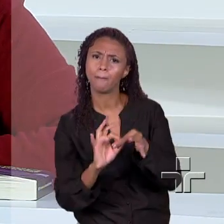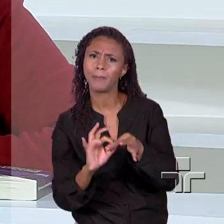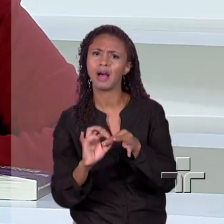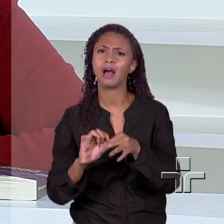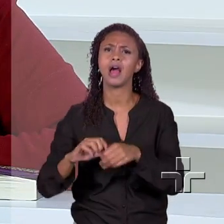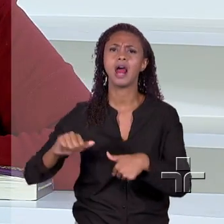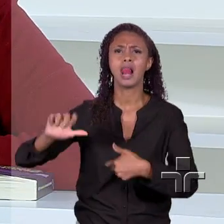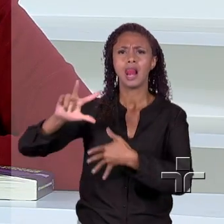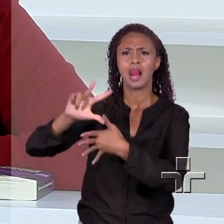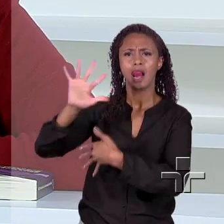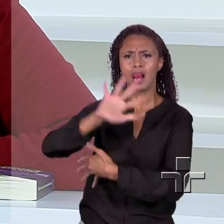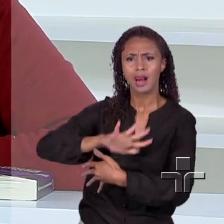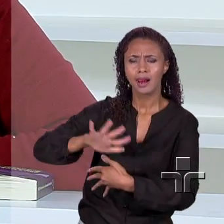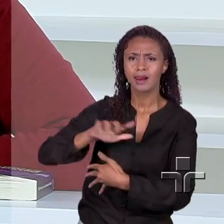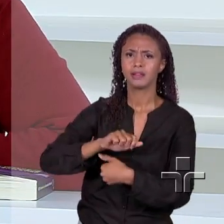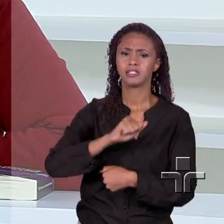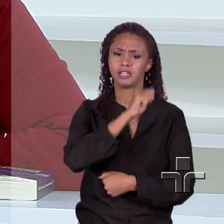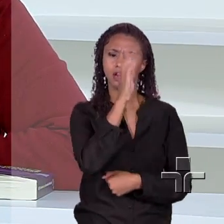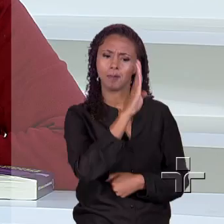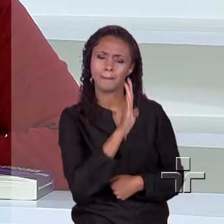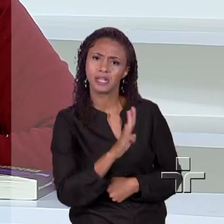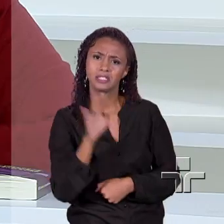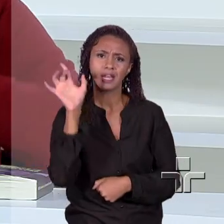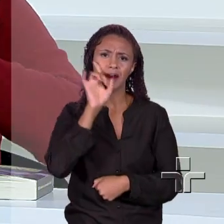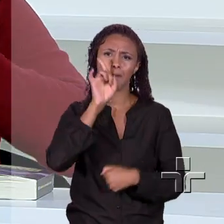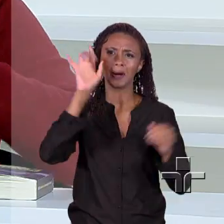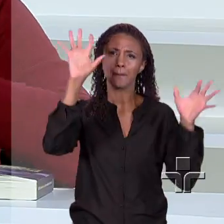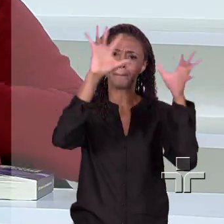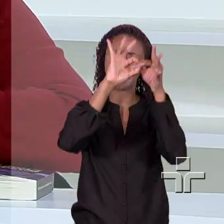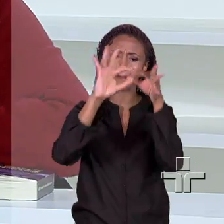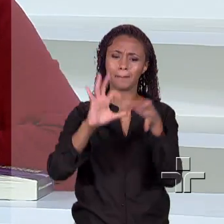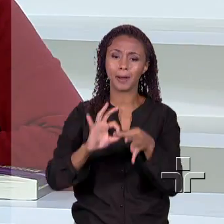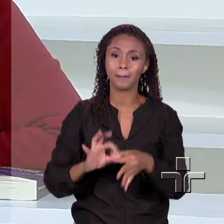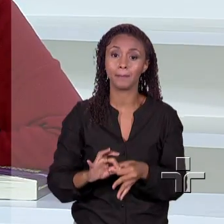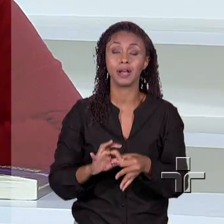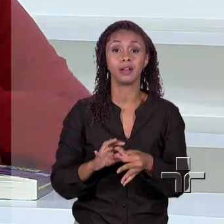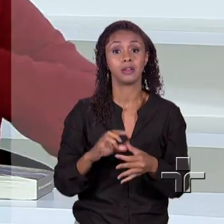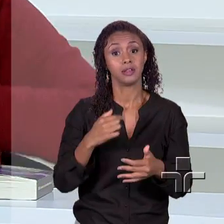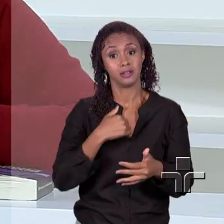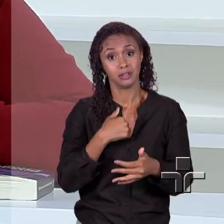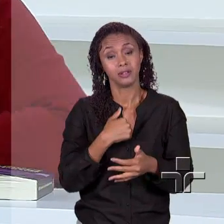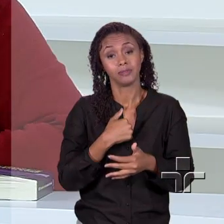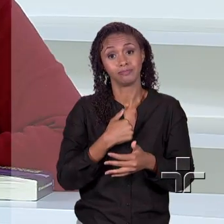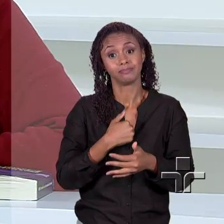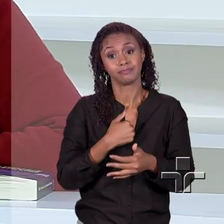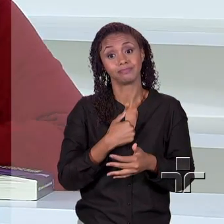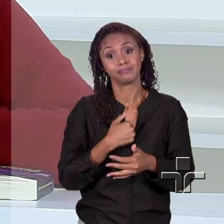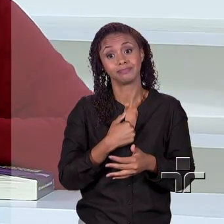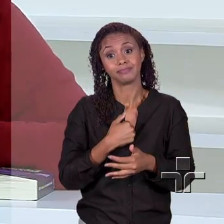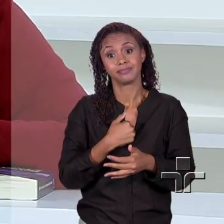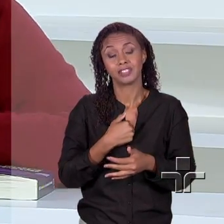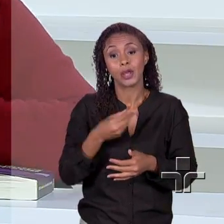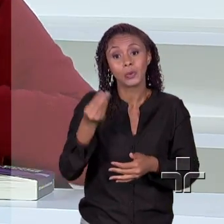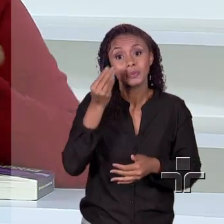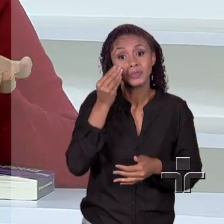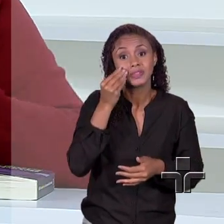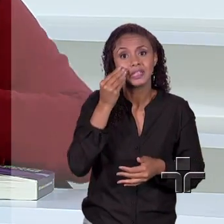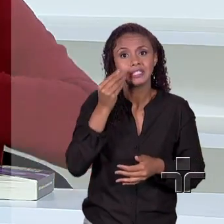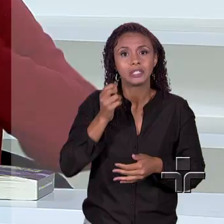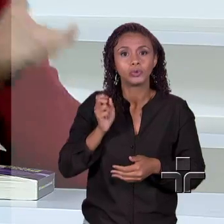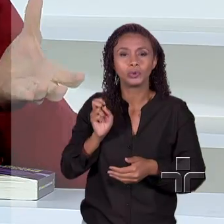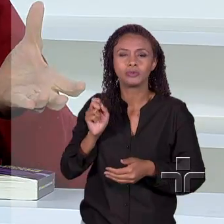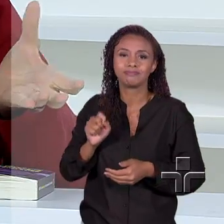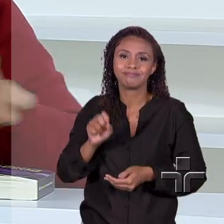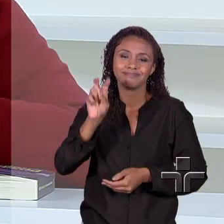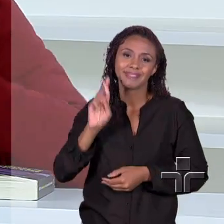direção, né? E a minha pergunta para você, e ocupando o lugar do Thomas Skidmore, que é um historiador